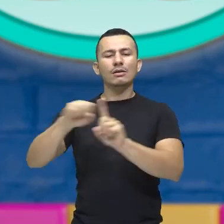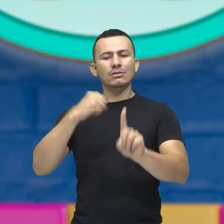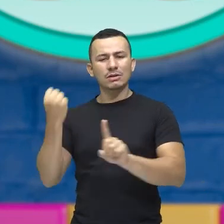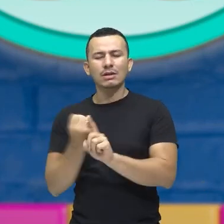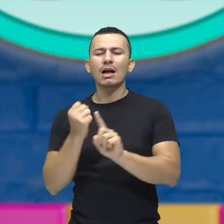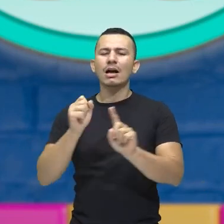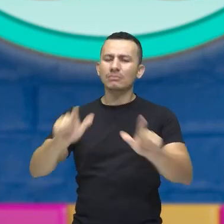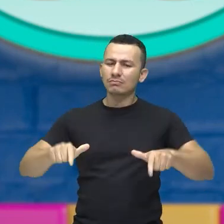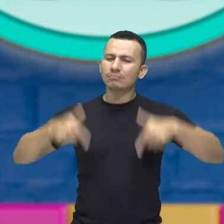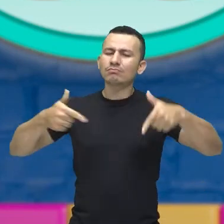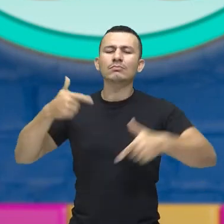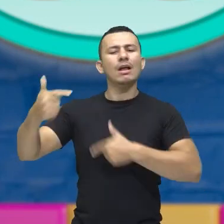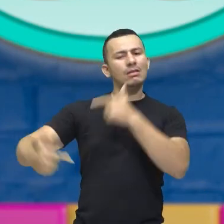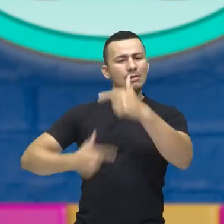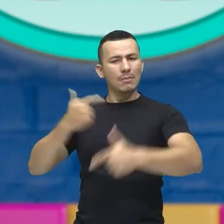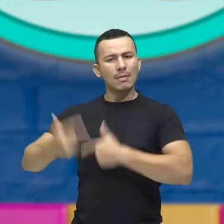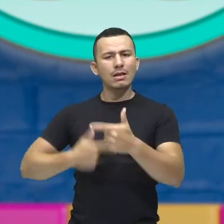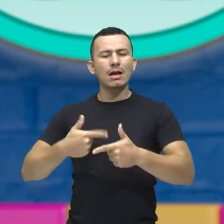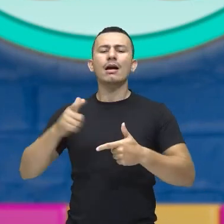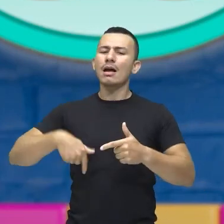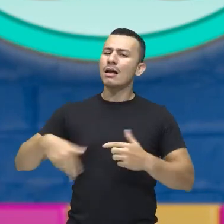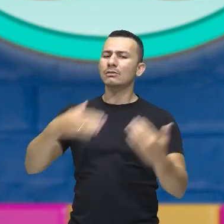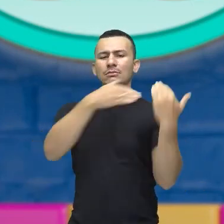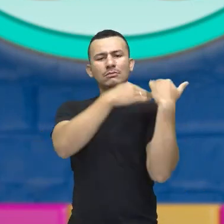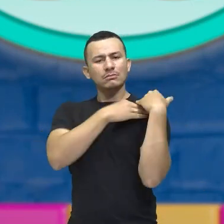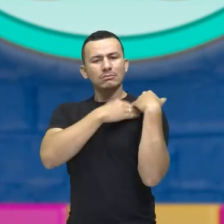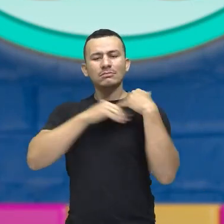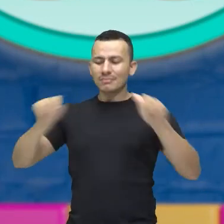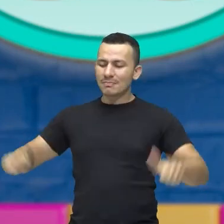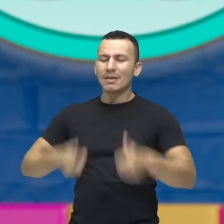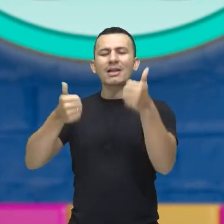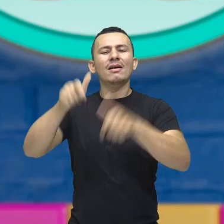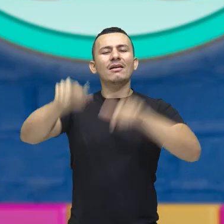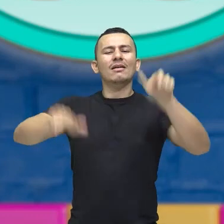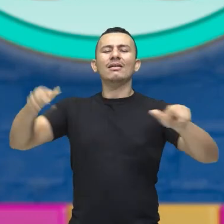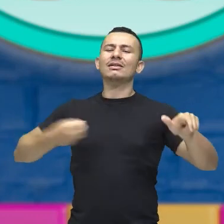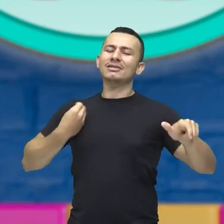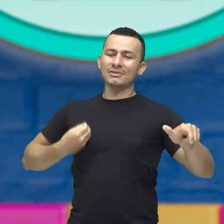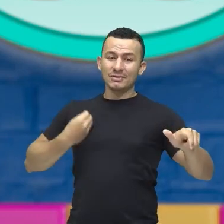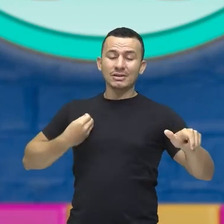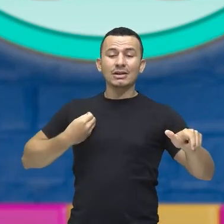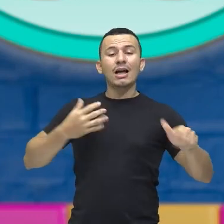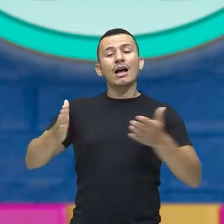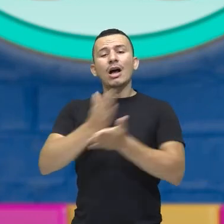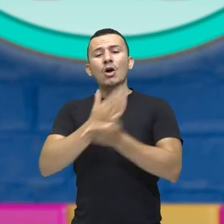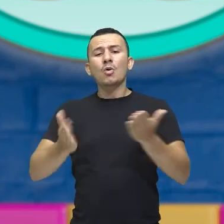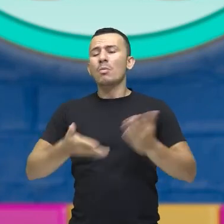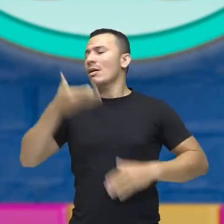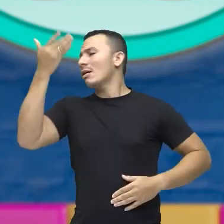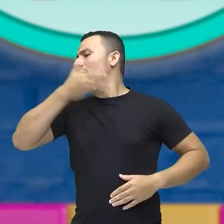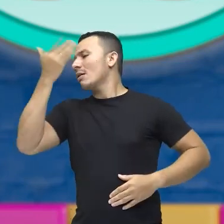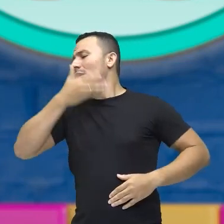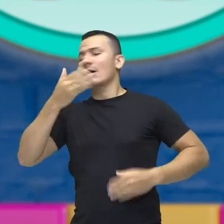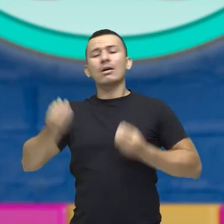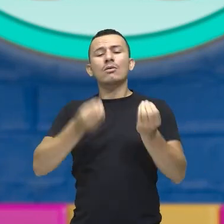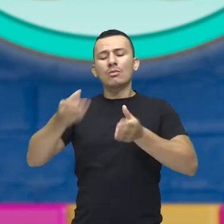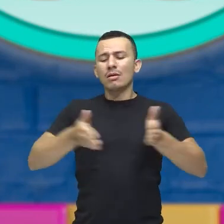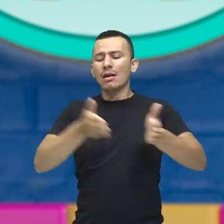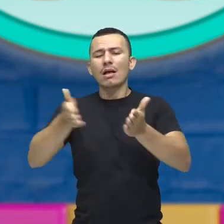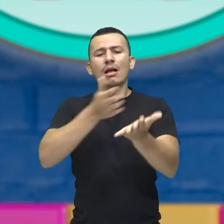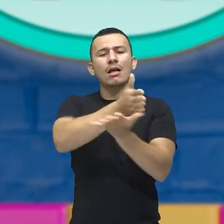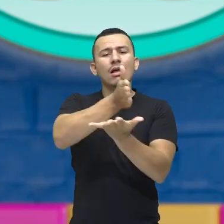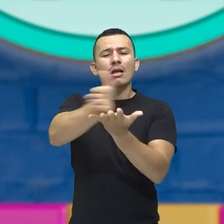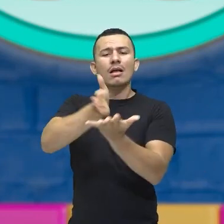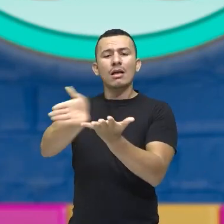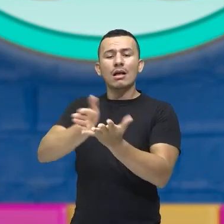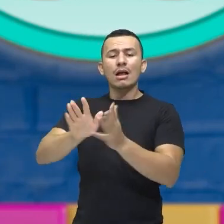nosso papel também é esse, sobretudo de melhorar a vida das pessoas. Às vezes a gente não sabe muito bem que caminhos seguir